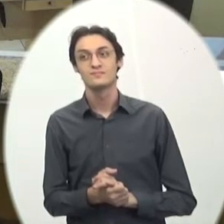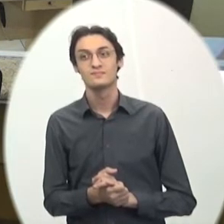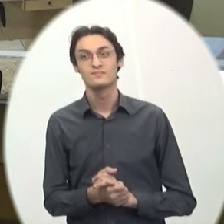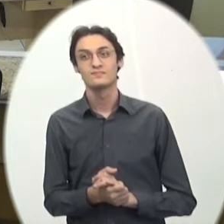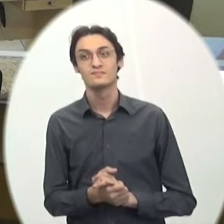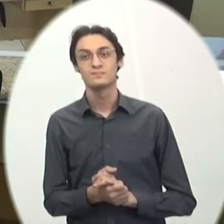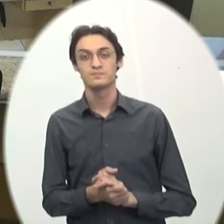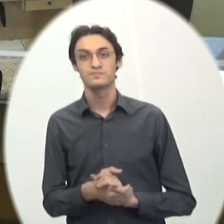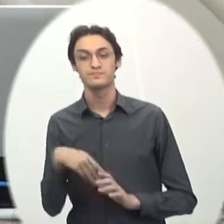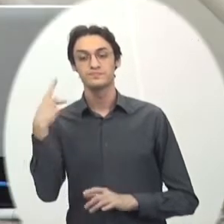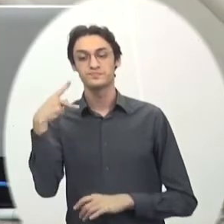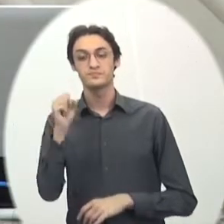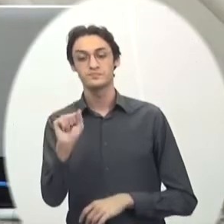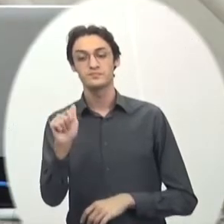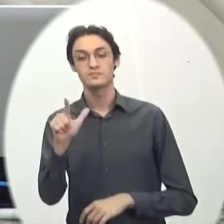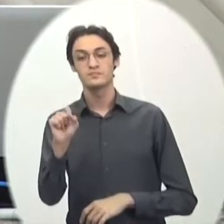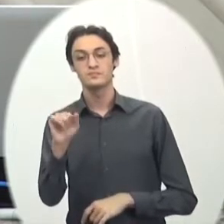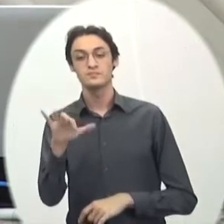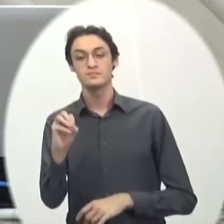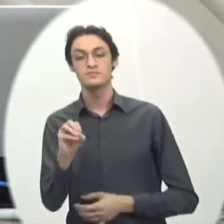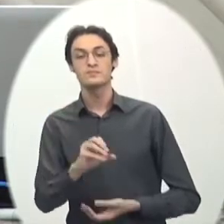A palavra do vereador Salésio Lima.